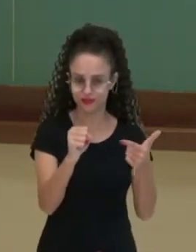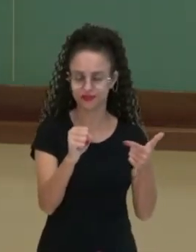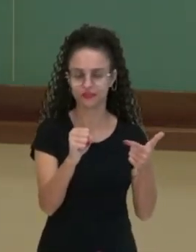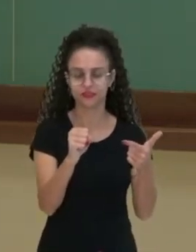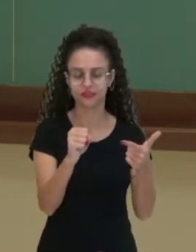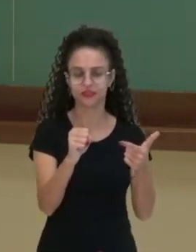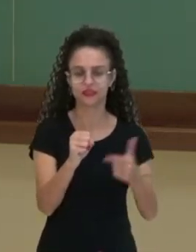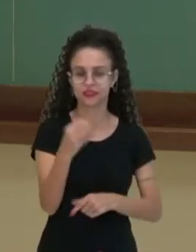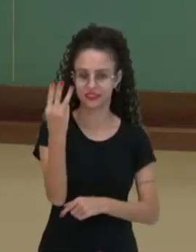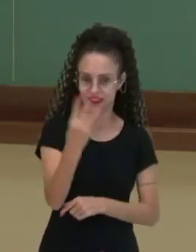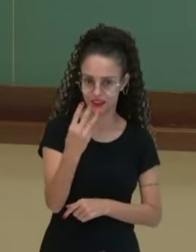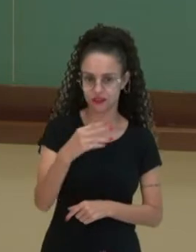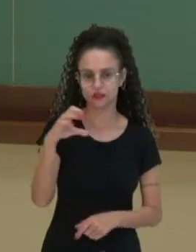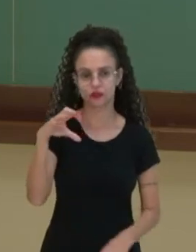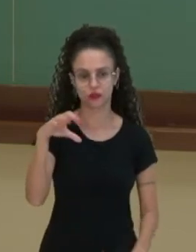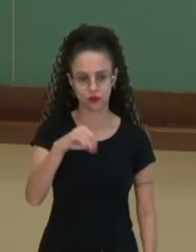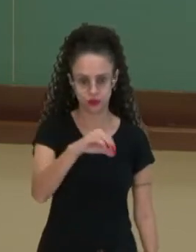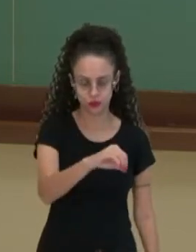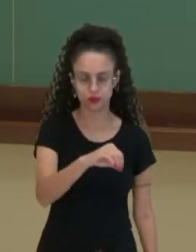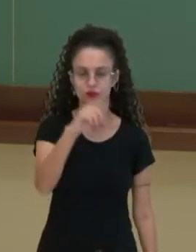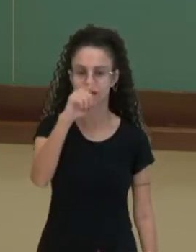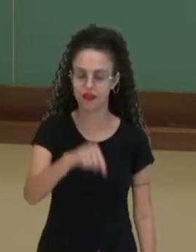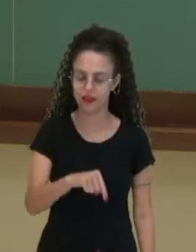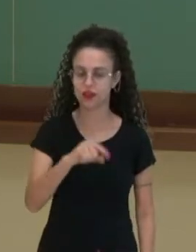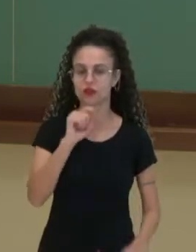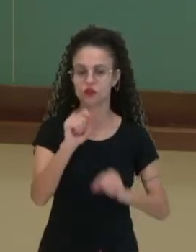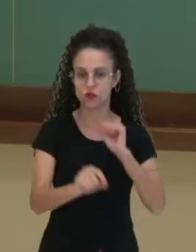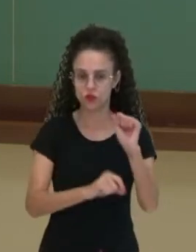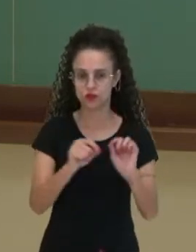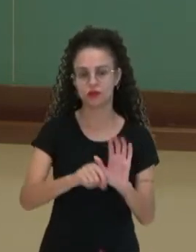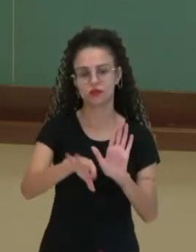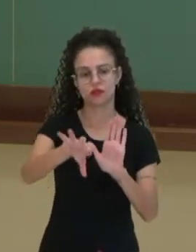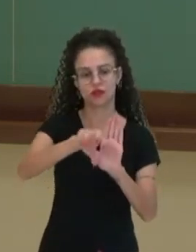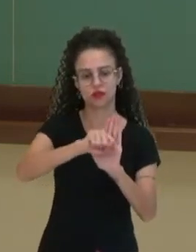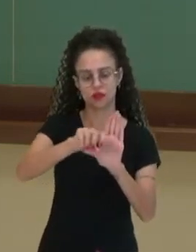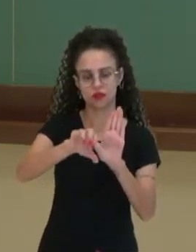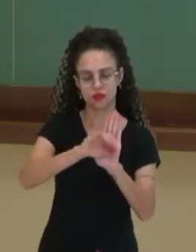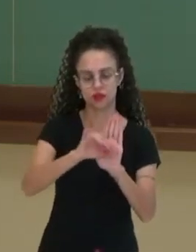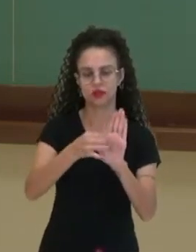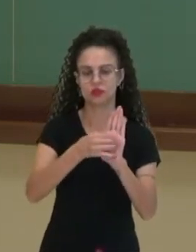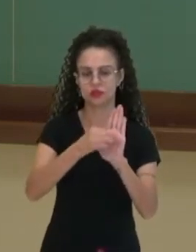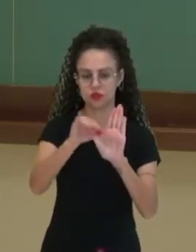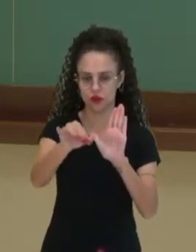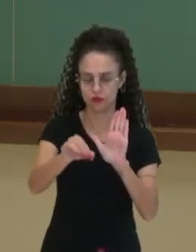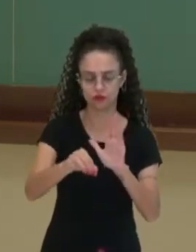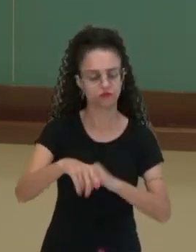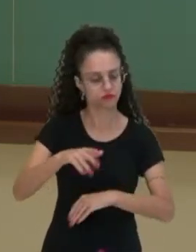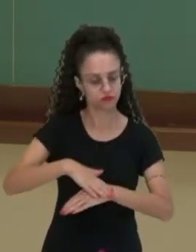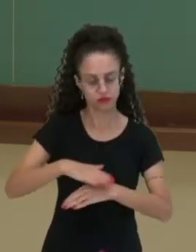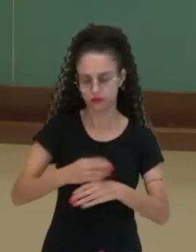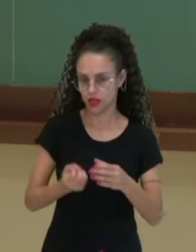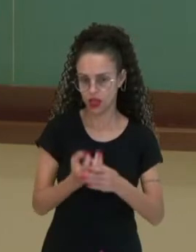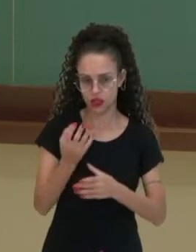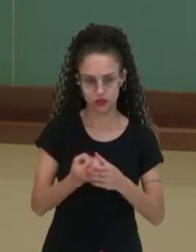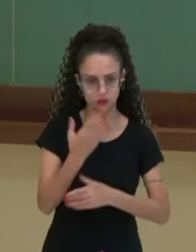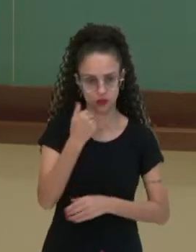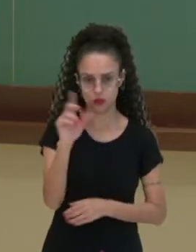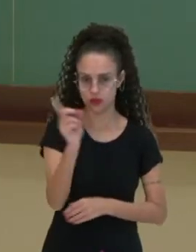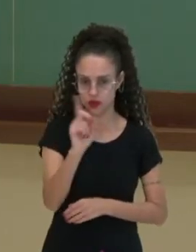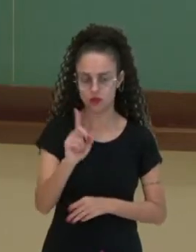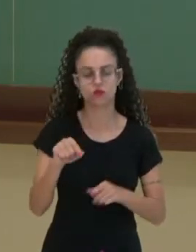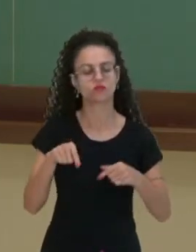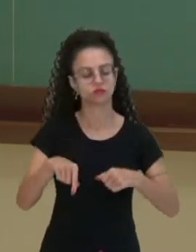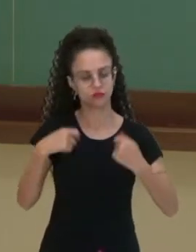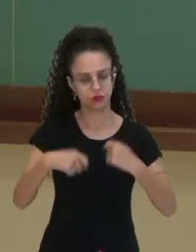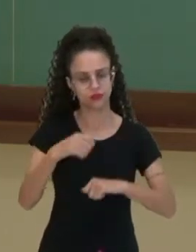esses 3 consumidores aqui, eles são organismos heterótrofos ou heterotróficos, que não produzem o próprio alimento, mas que